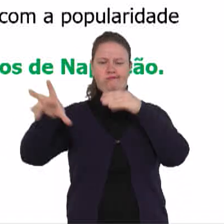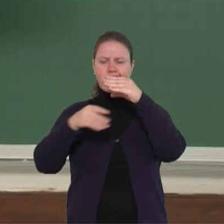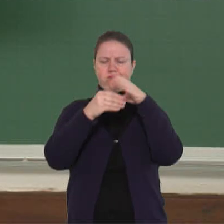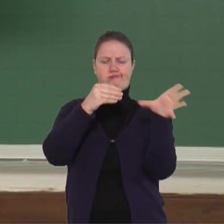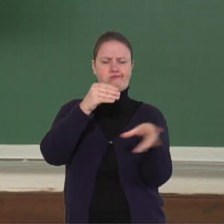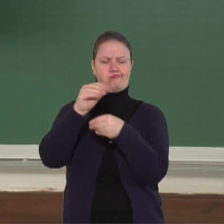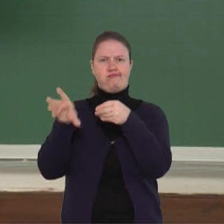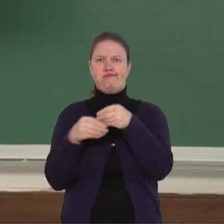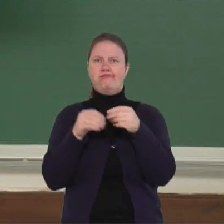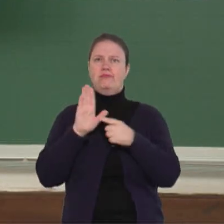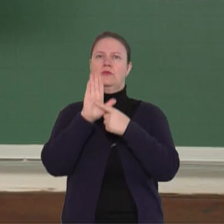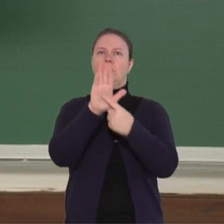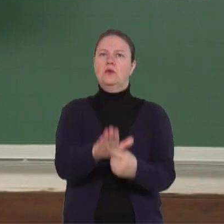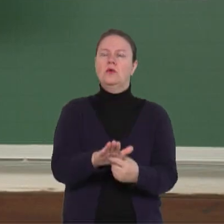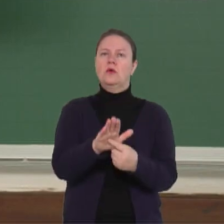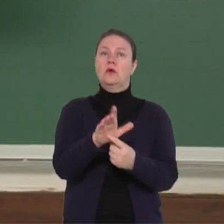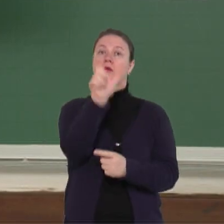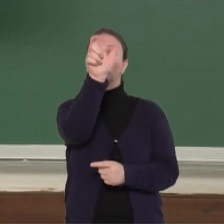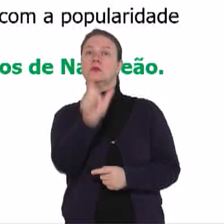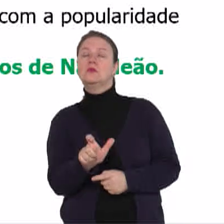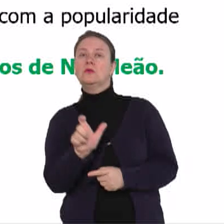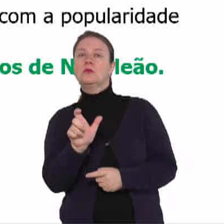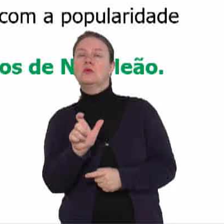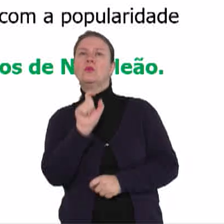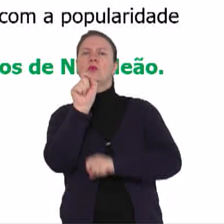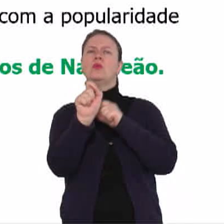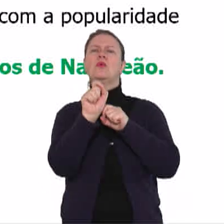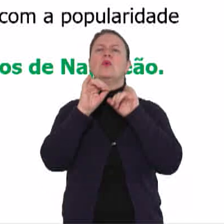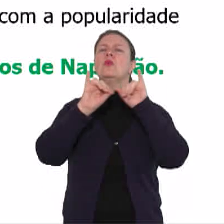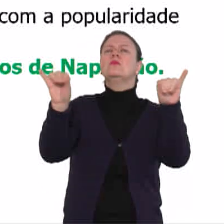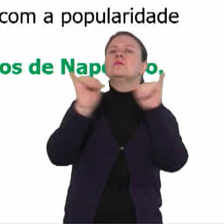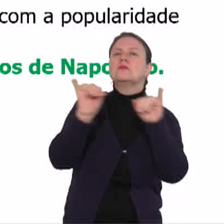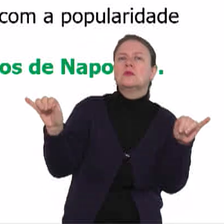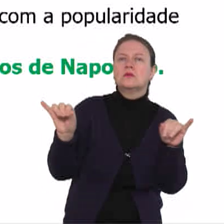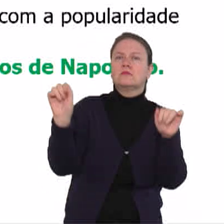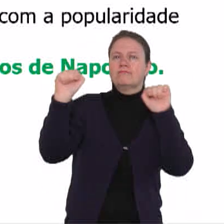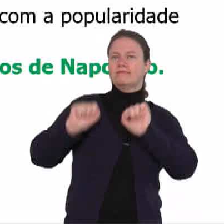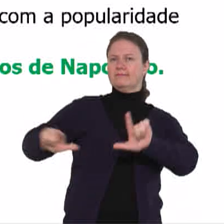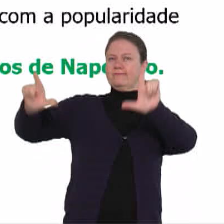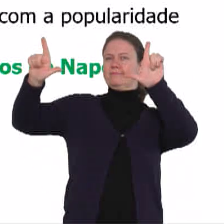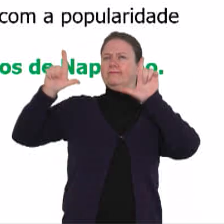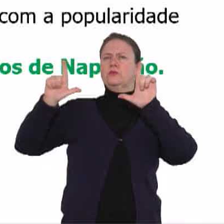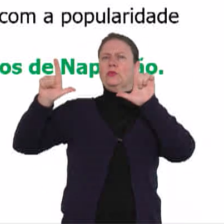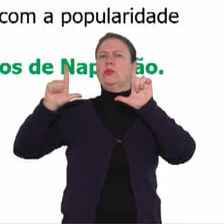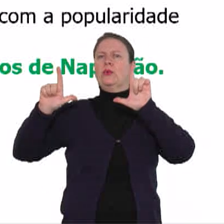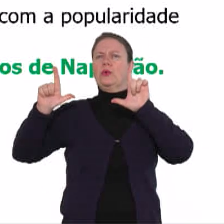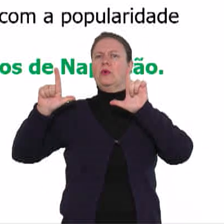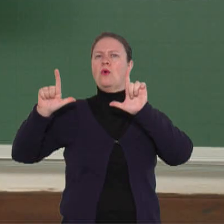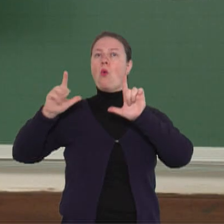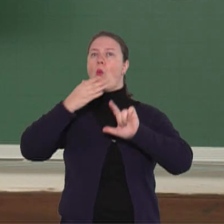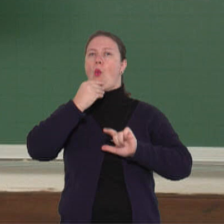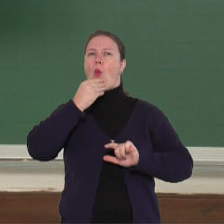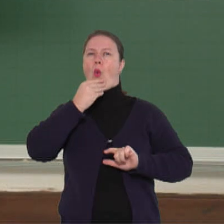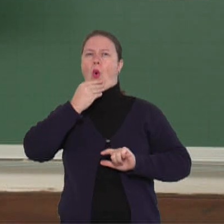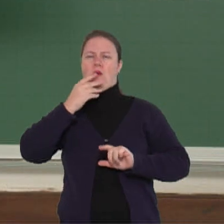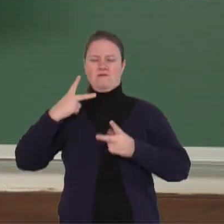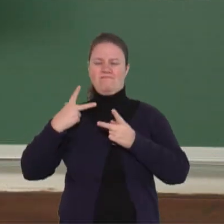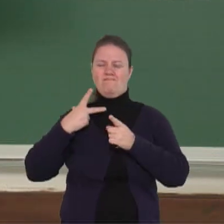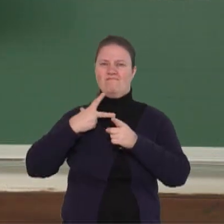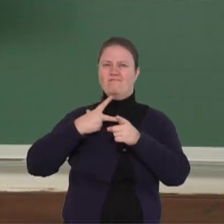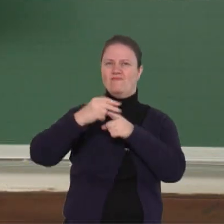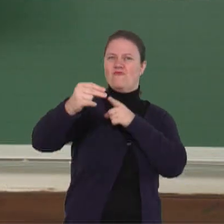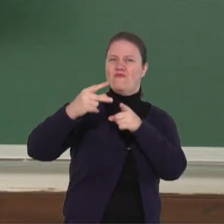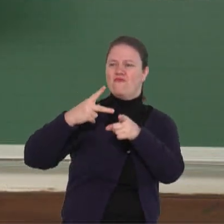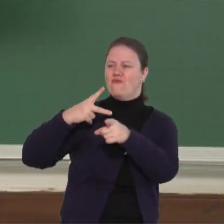fatores em uma única figura. Tá? Qual a mensagem que a obra transmite? A imagem transmite a mensagem de Napoleão como herói, que conduz à vitória.